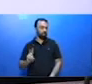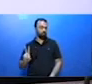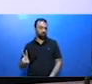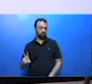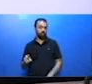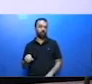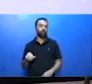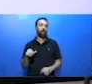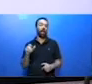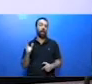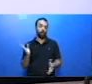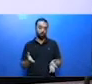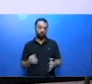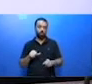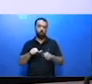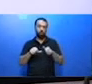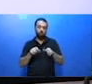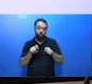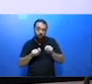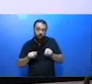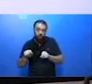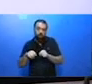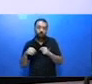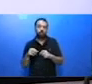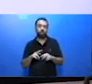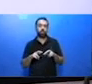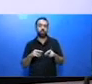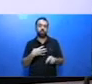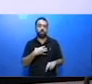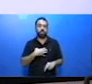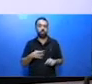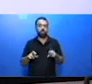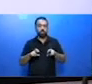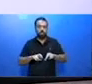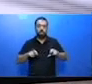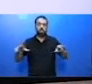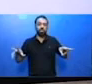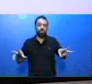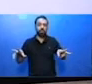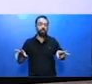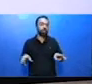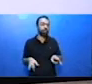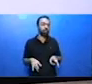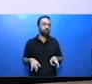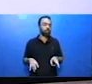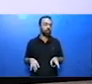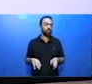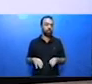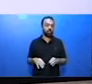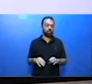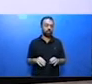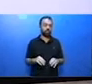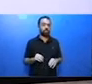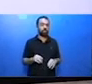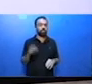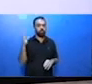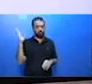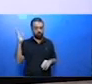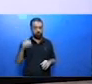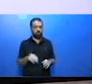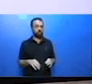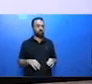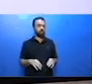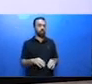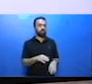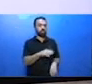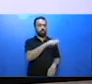ordem diferente. Vamos lá? Organizar na forma decrescente,